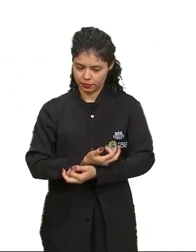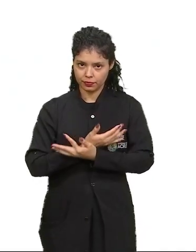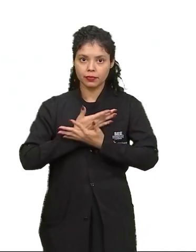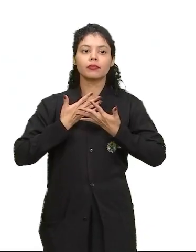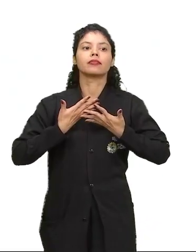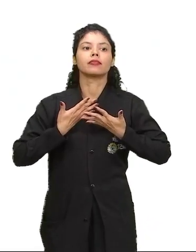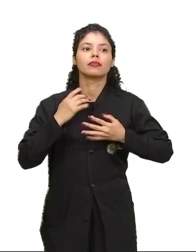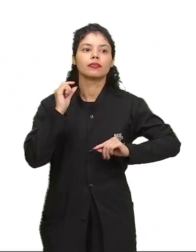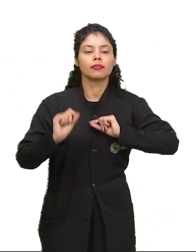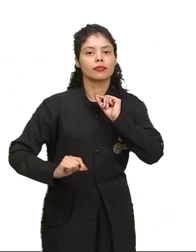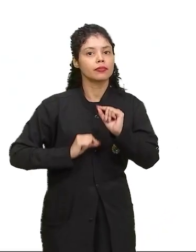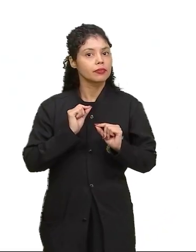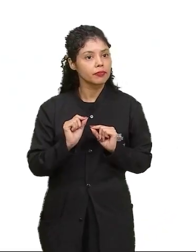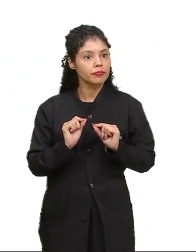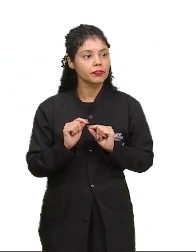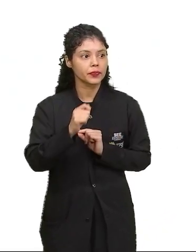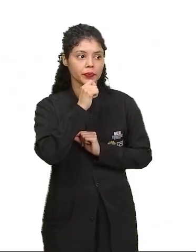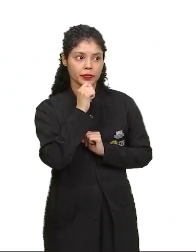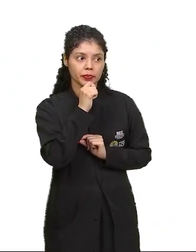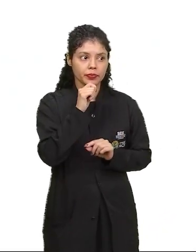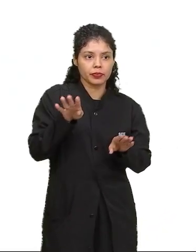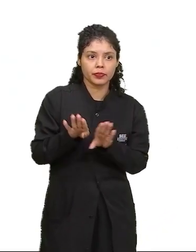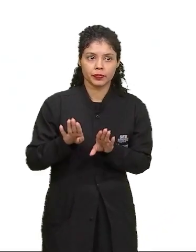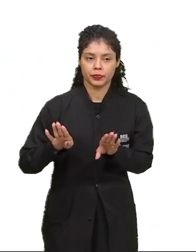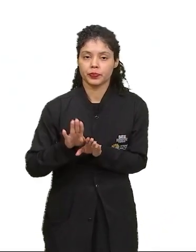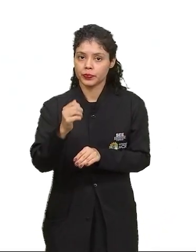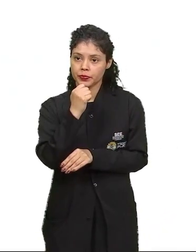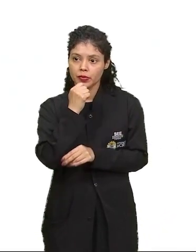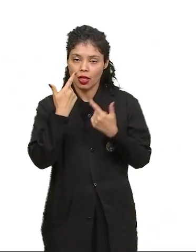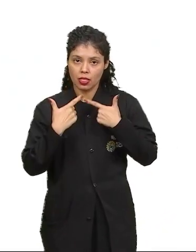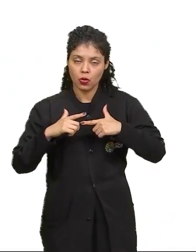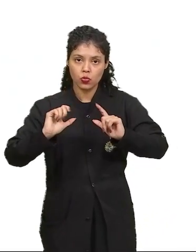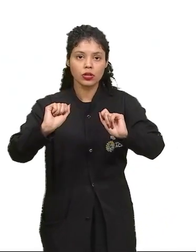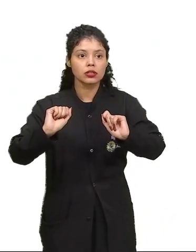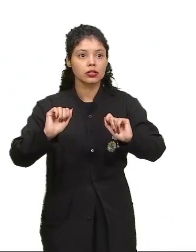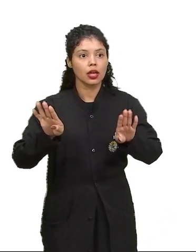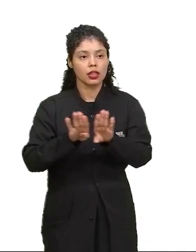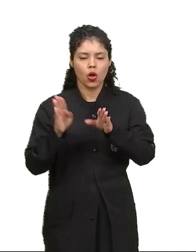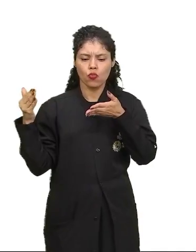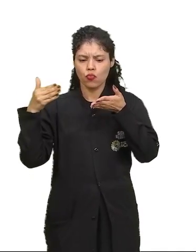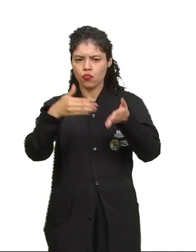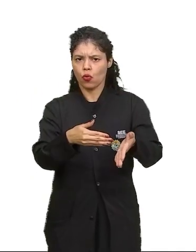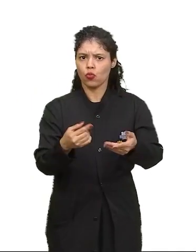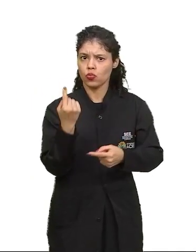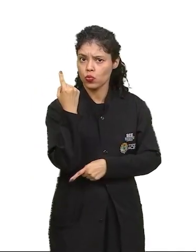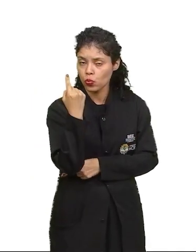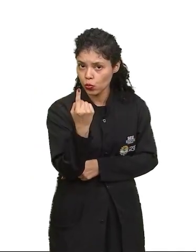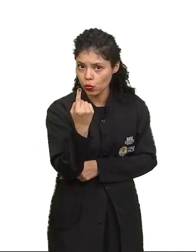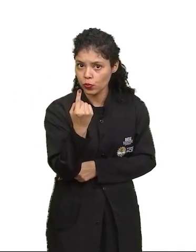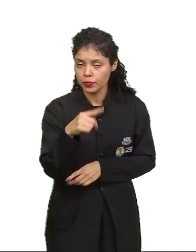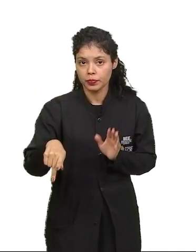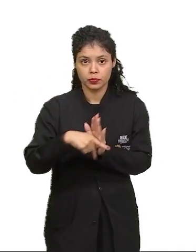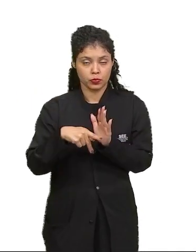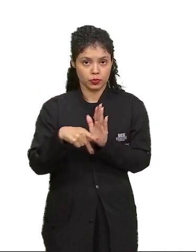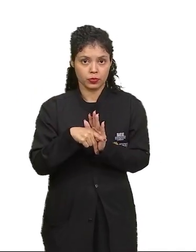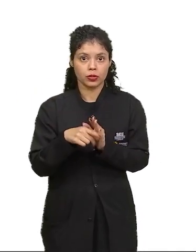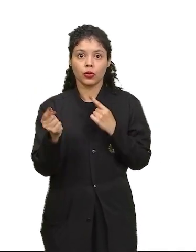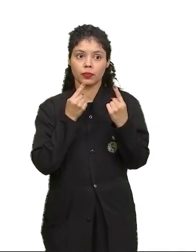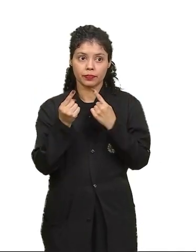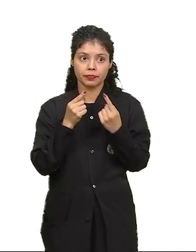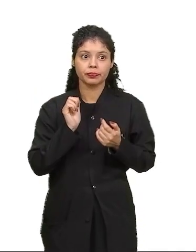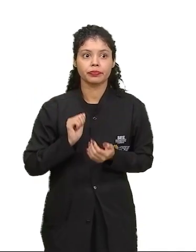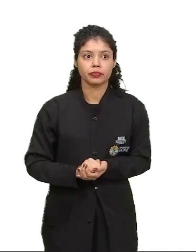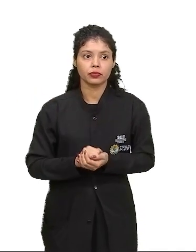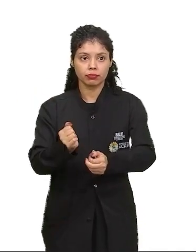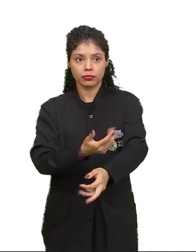emotiva. Eu falei para vocês que cada função da linguagem vai ter foco em um dos elementos da comunicação. A